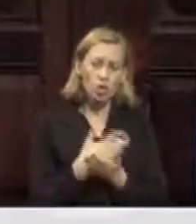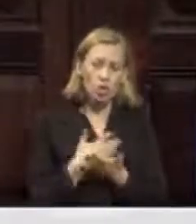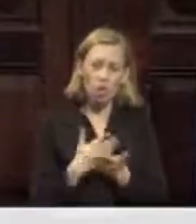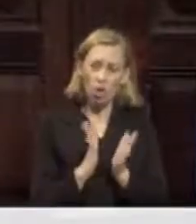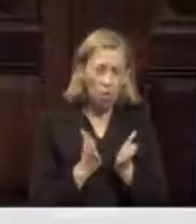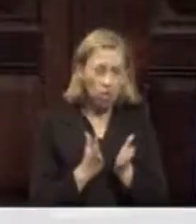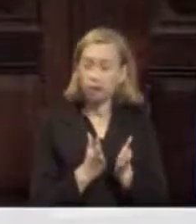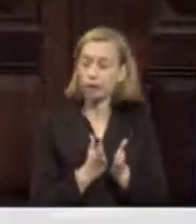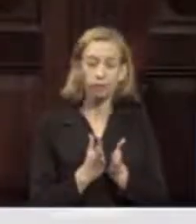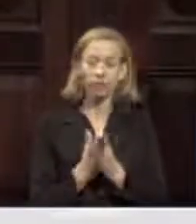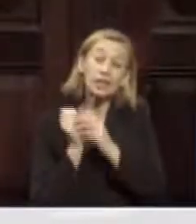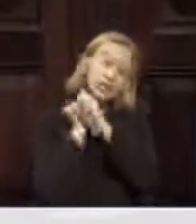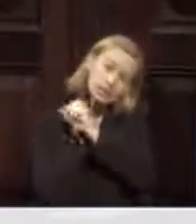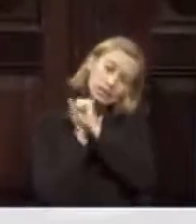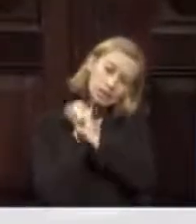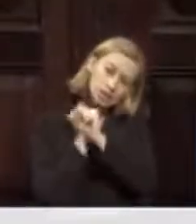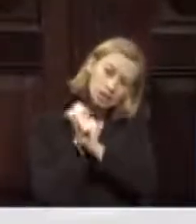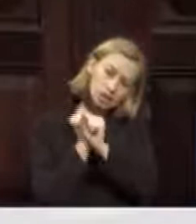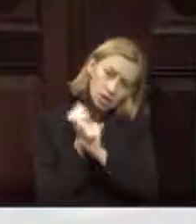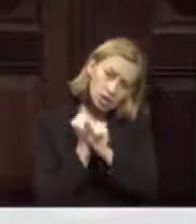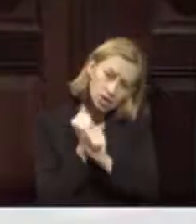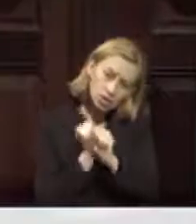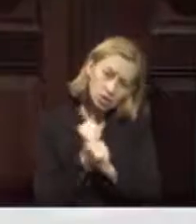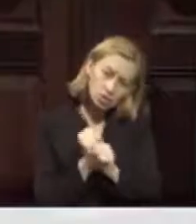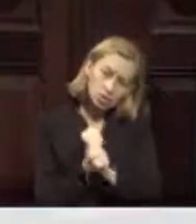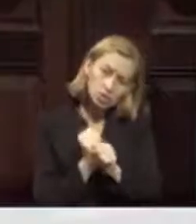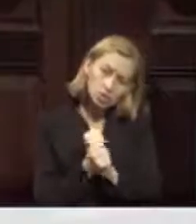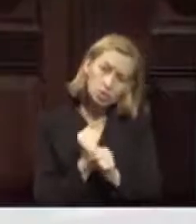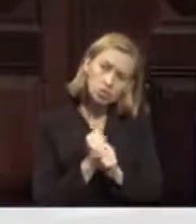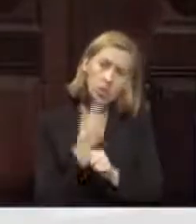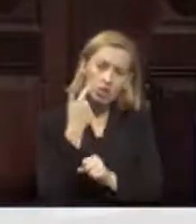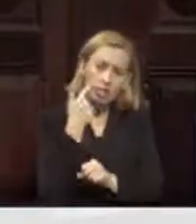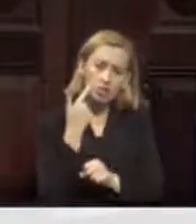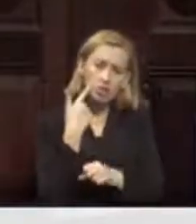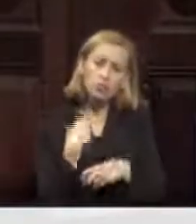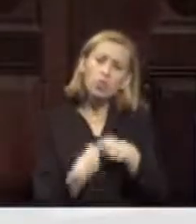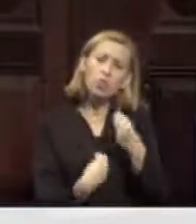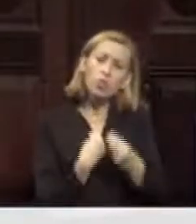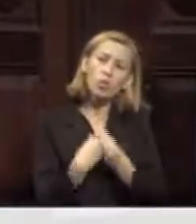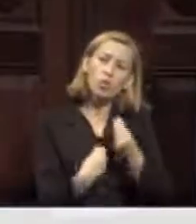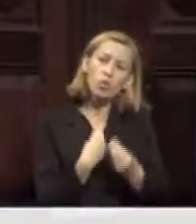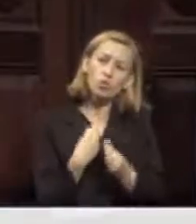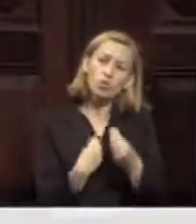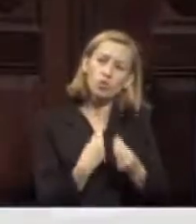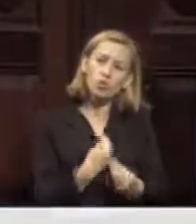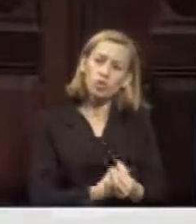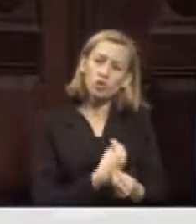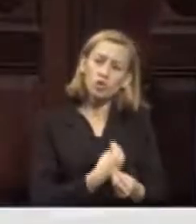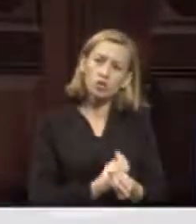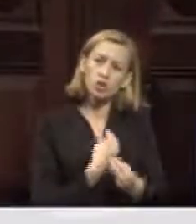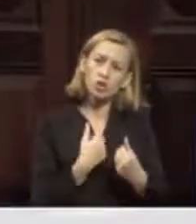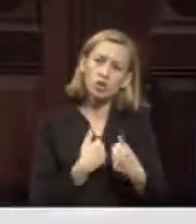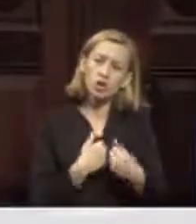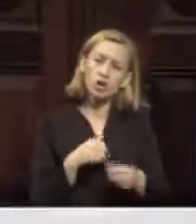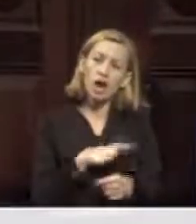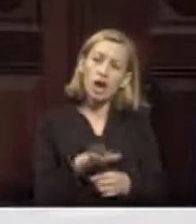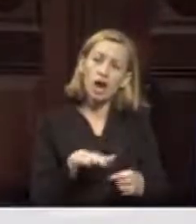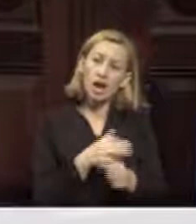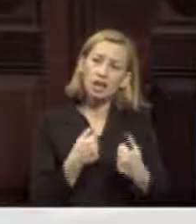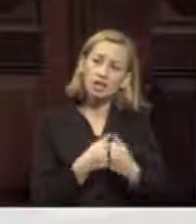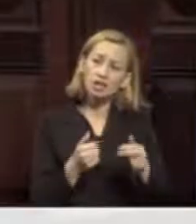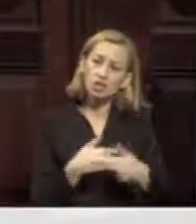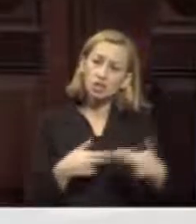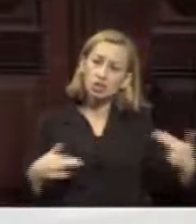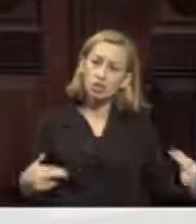Há anos que os usuários do sistema de transporte do estado do Rio de Janeiro, em todos os seus